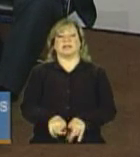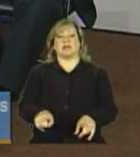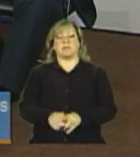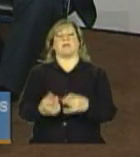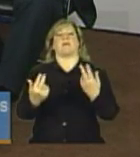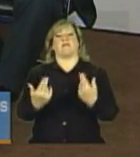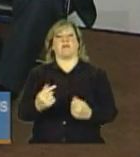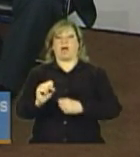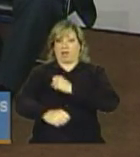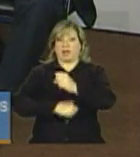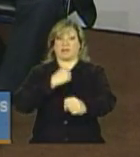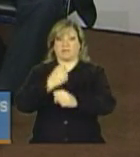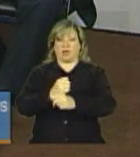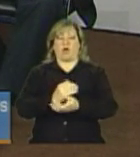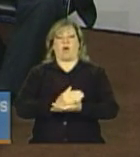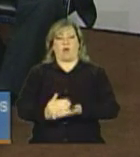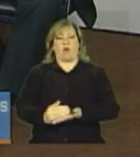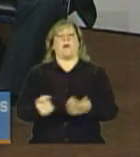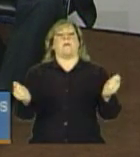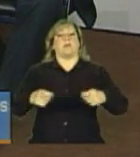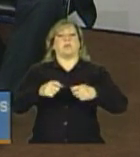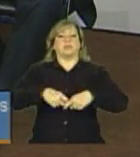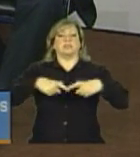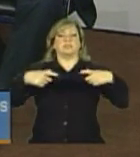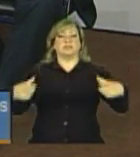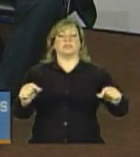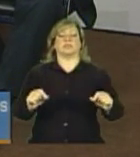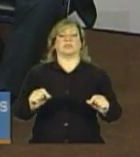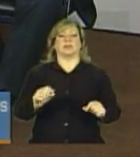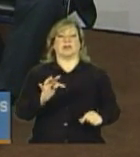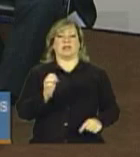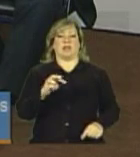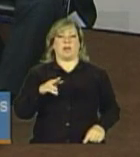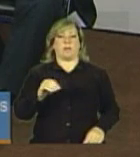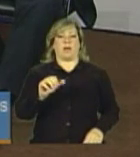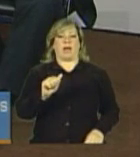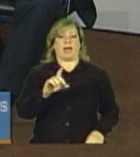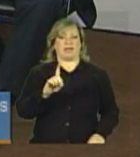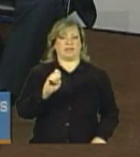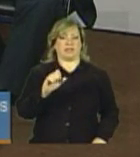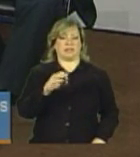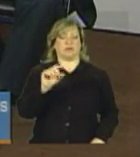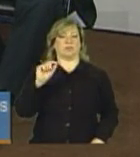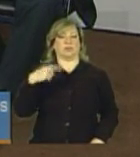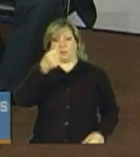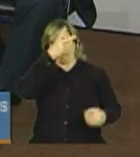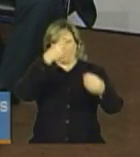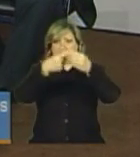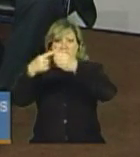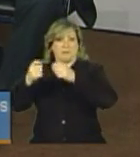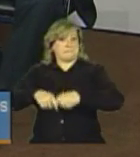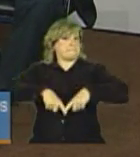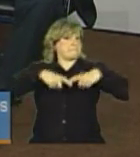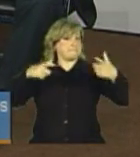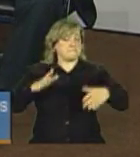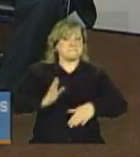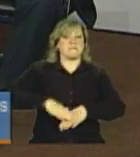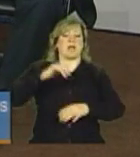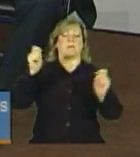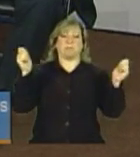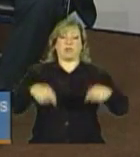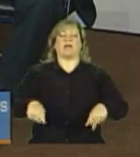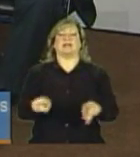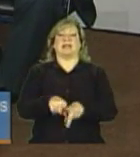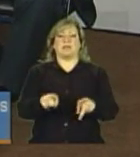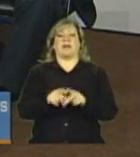forma, a partir do ano que vem, poderemos estender pelo termo de adesão para que os municípios, o maior número possível de municípios,